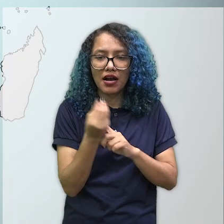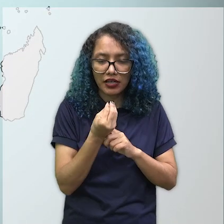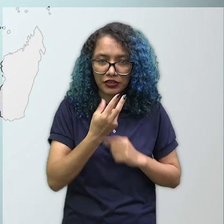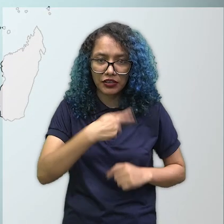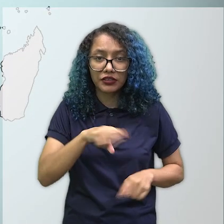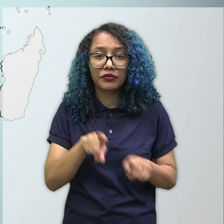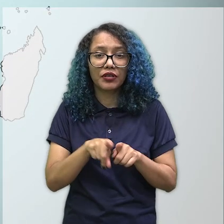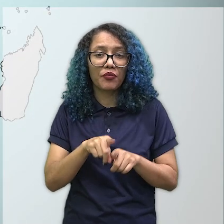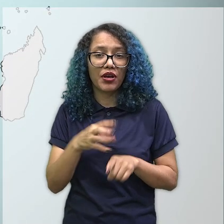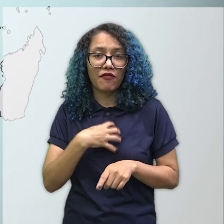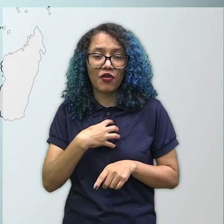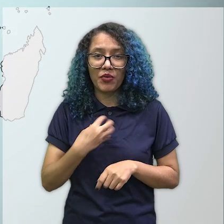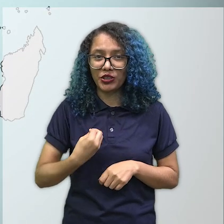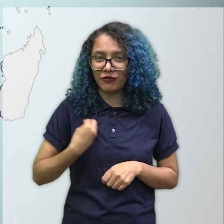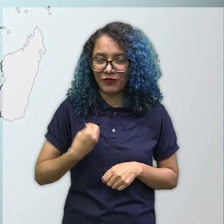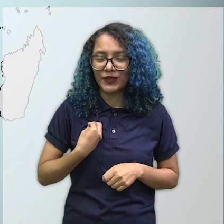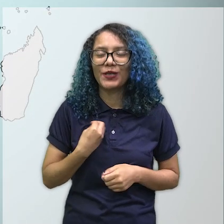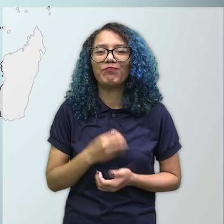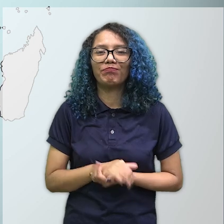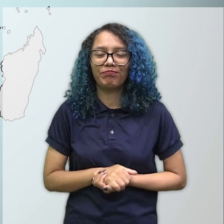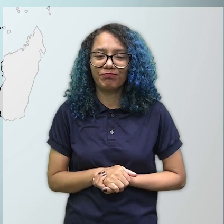vida.